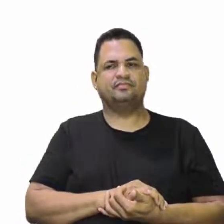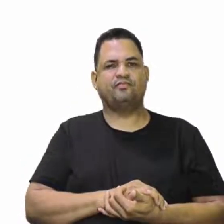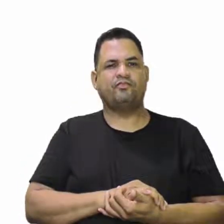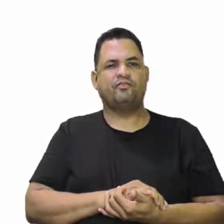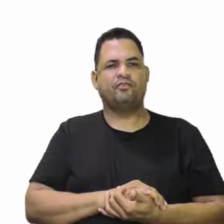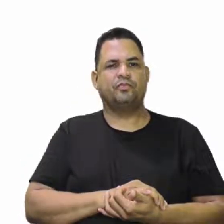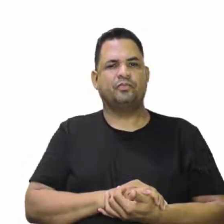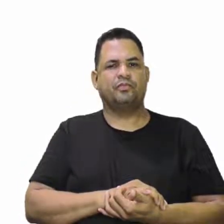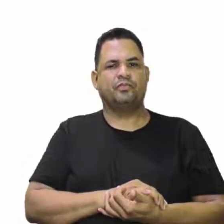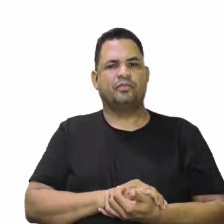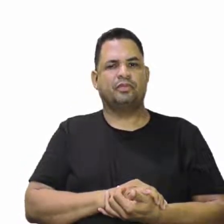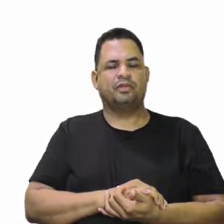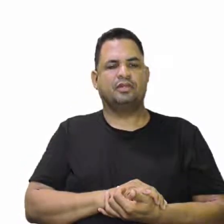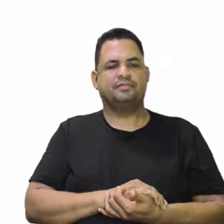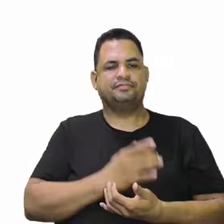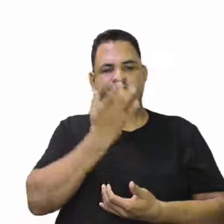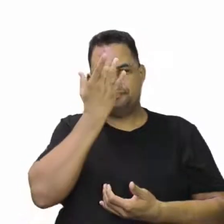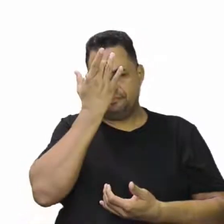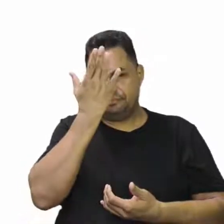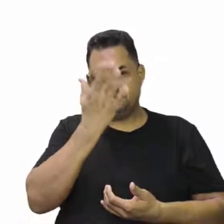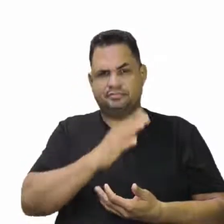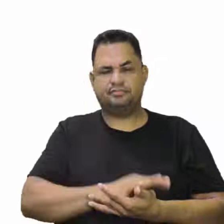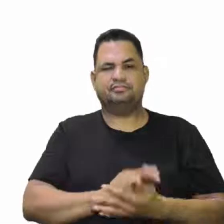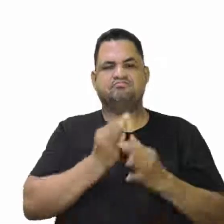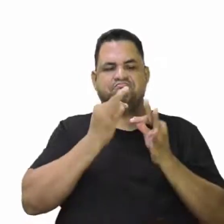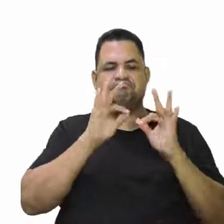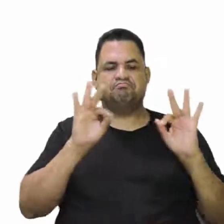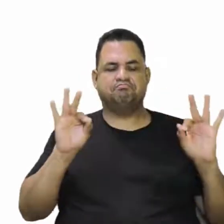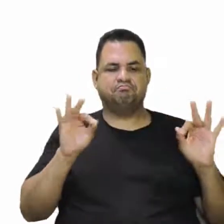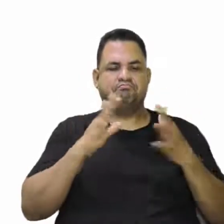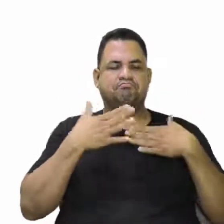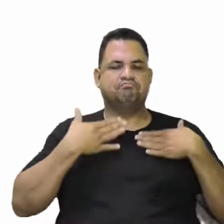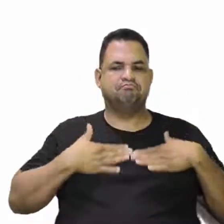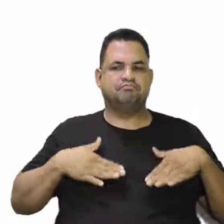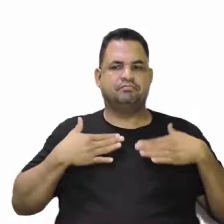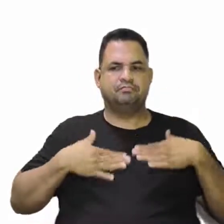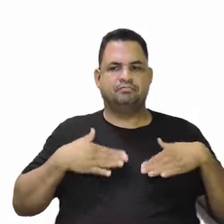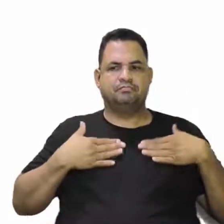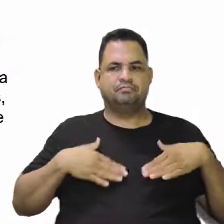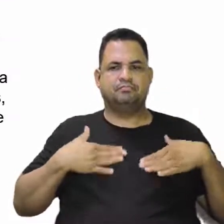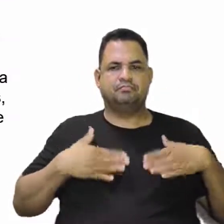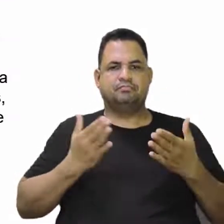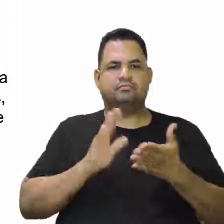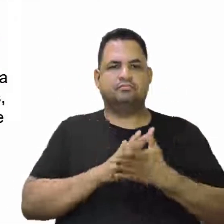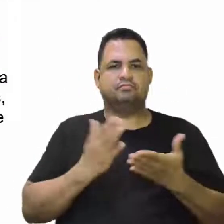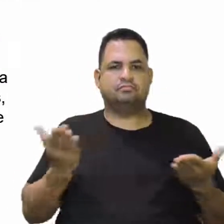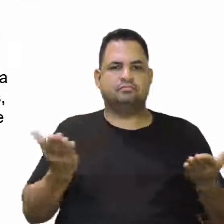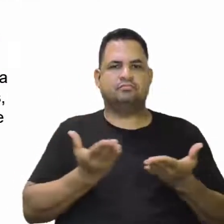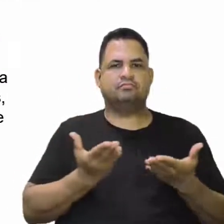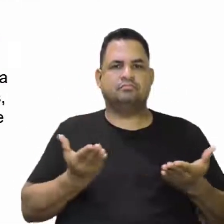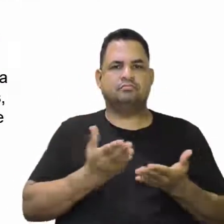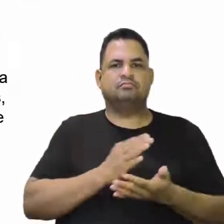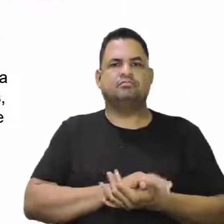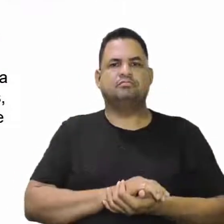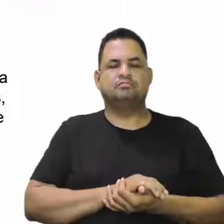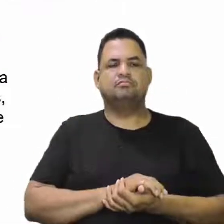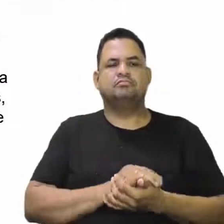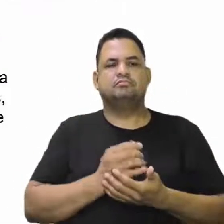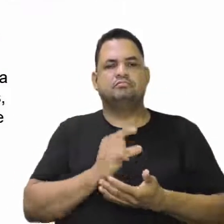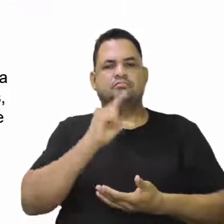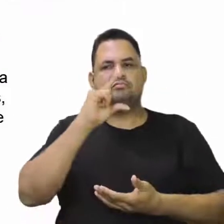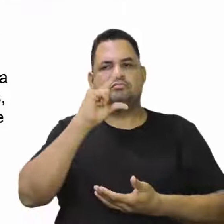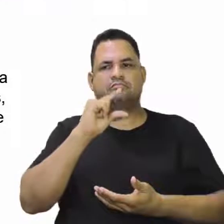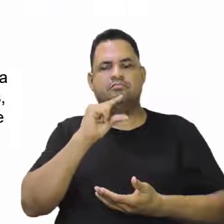falso. Foi muito fácil, né? Muito simples. Muito tranquilo. Então agora vamos ver um